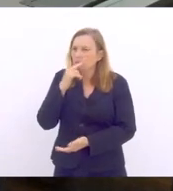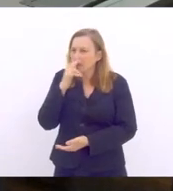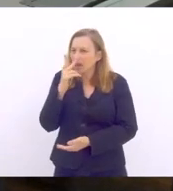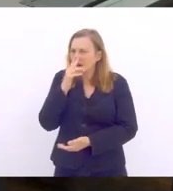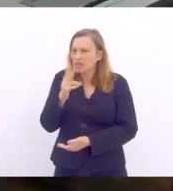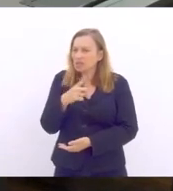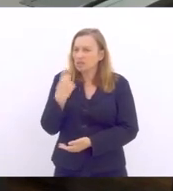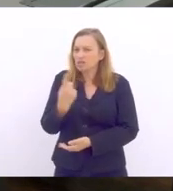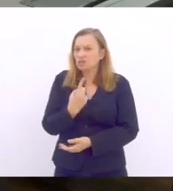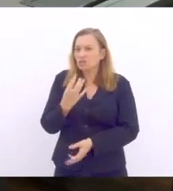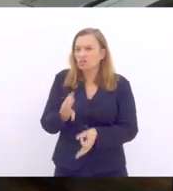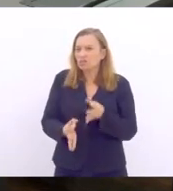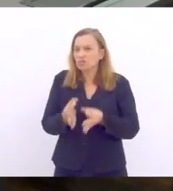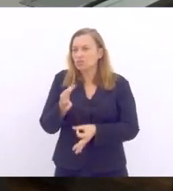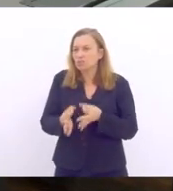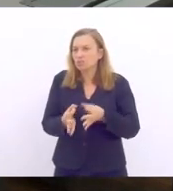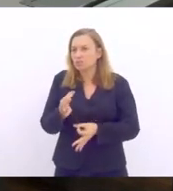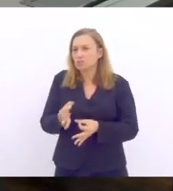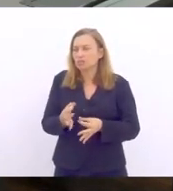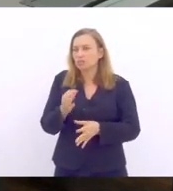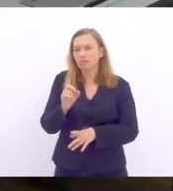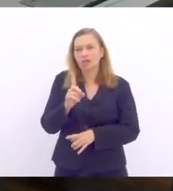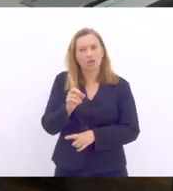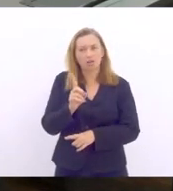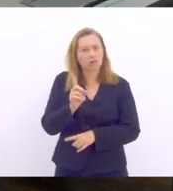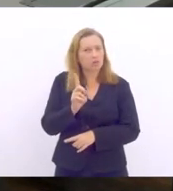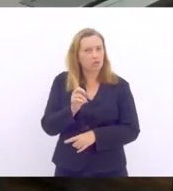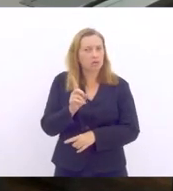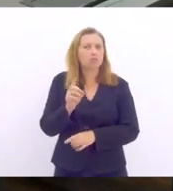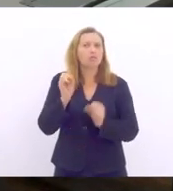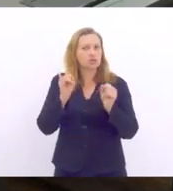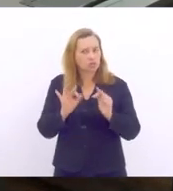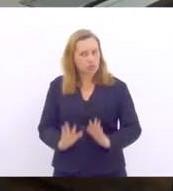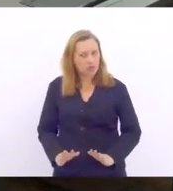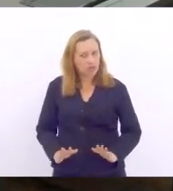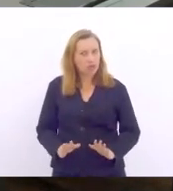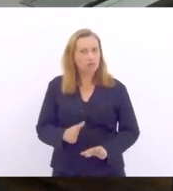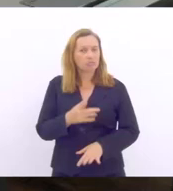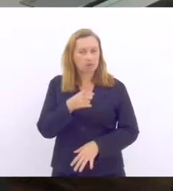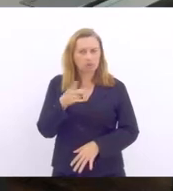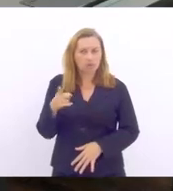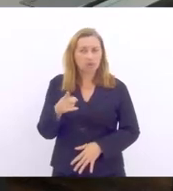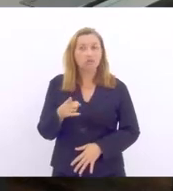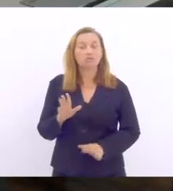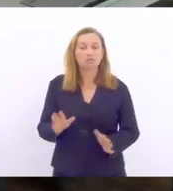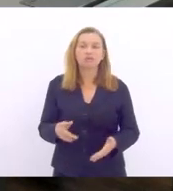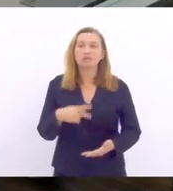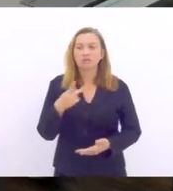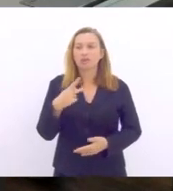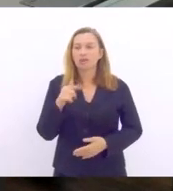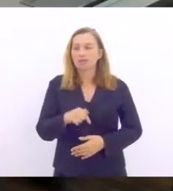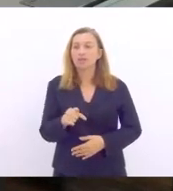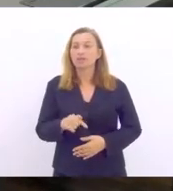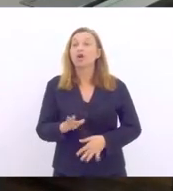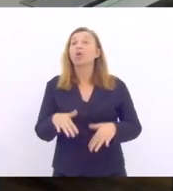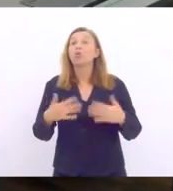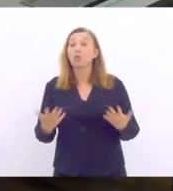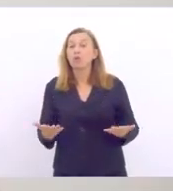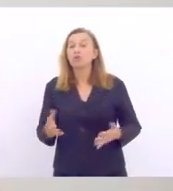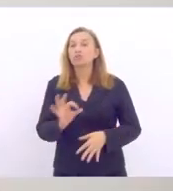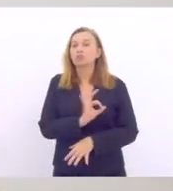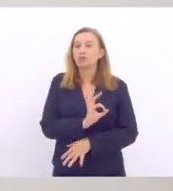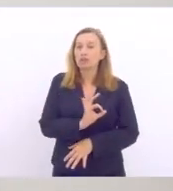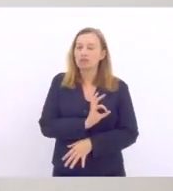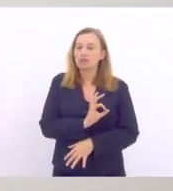parece que nós somos tribunal do tráfico, algo parecido. Vamos lá. Deixa eu esclarecer aqui bem para você. Foi tocado muitas vezes aqui que quando um policial comete